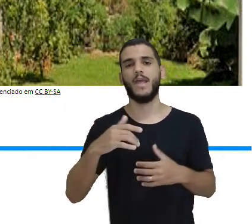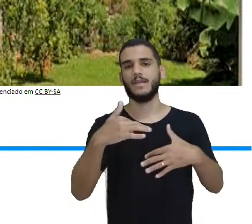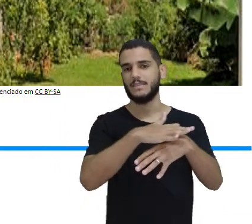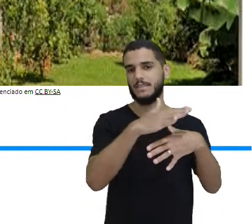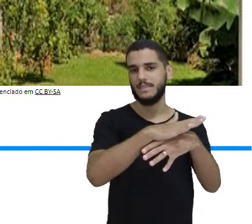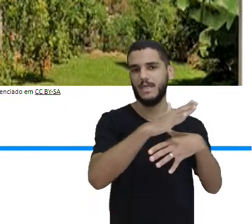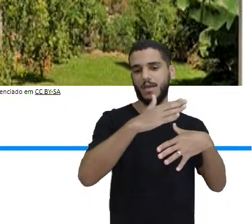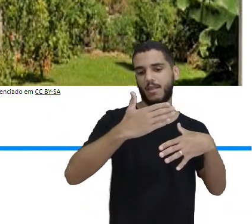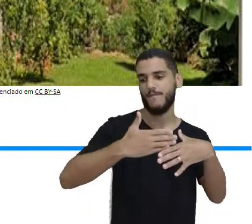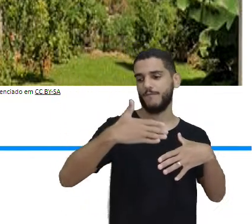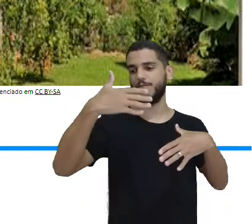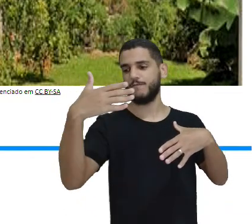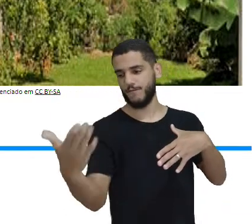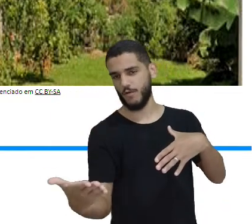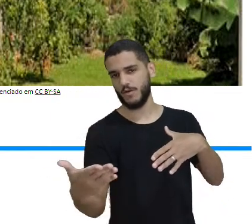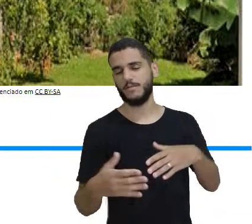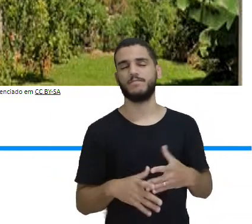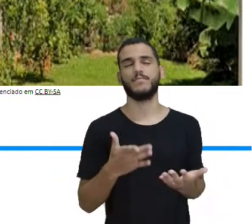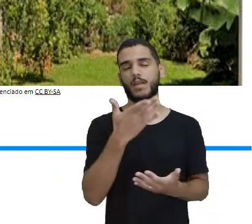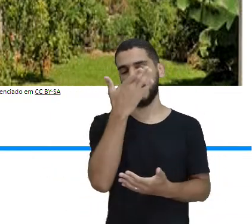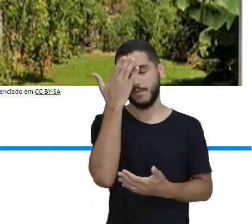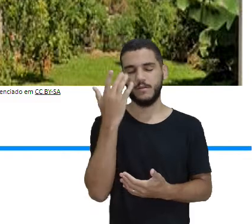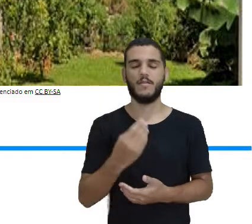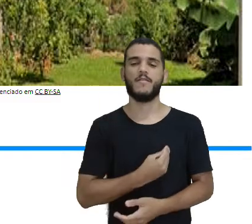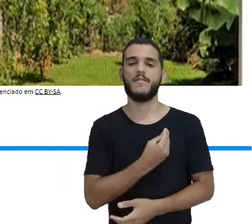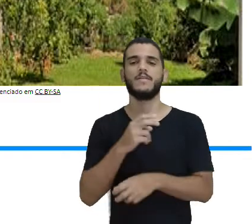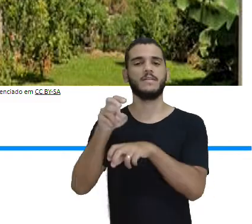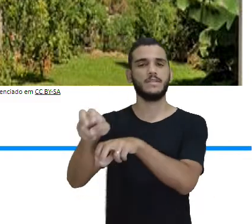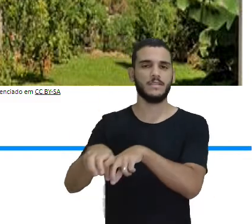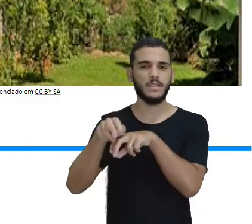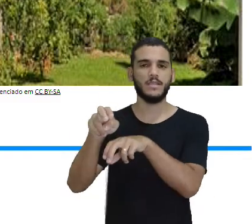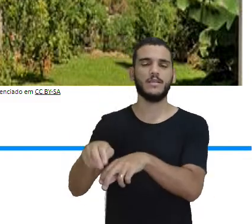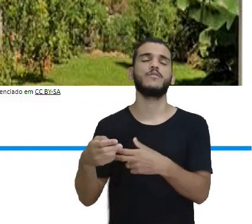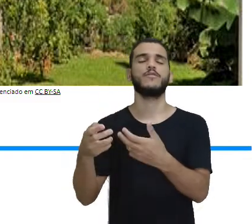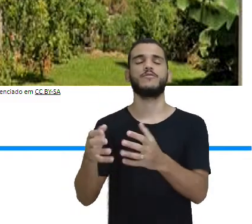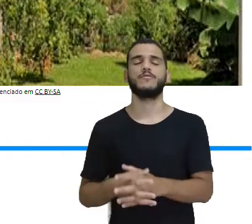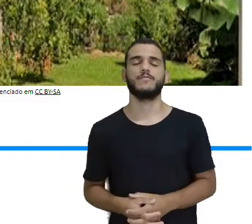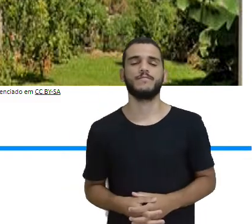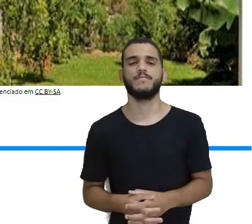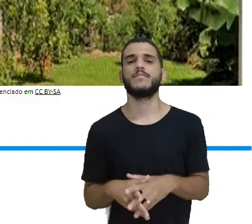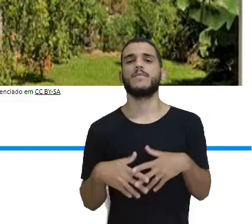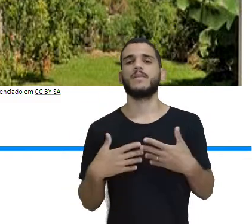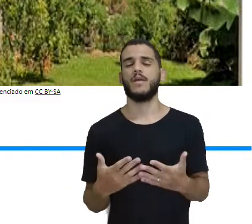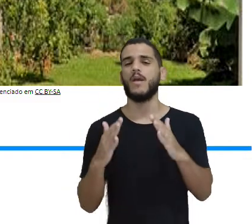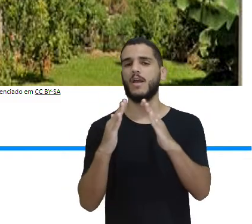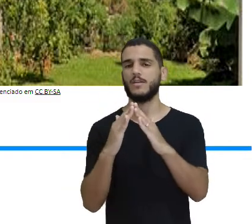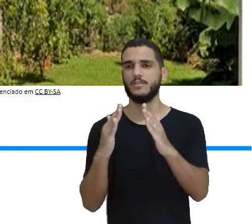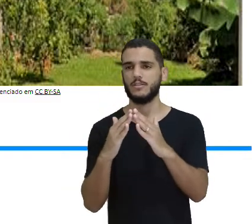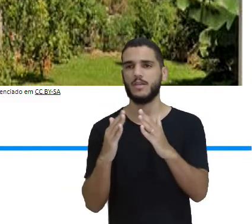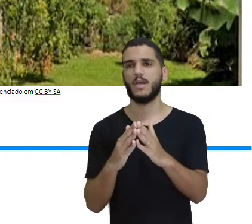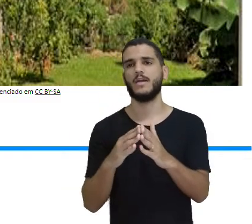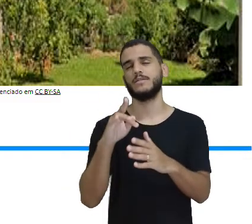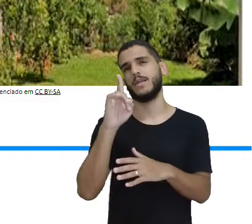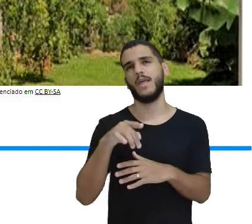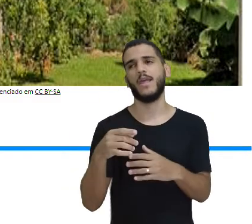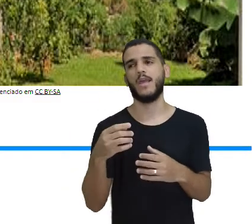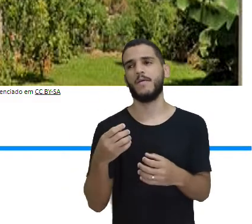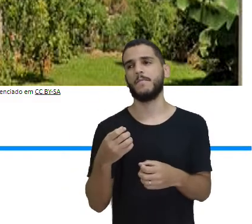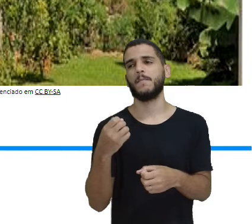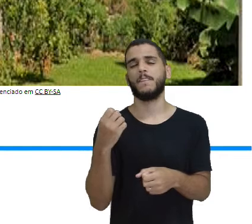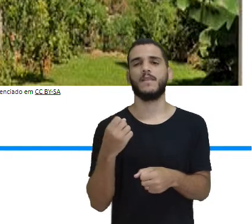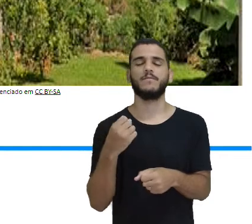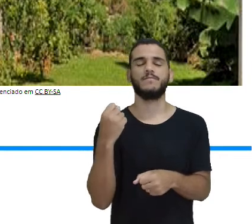campo, elas moram geralmente em sítios, em chácaras, fazendas, né? As casas da zona rural não são construídas